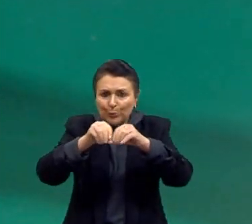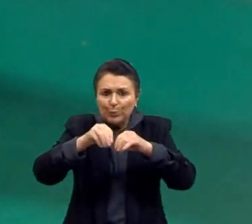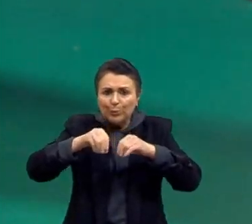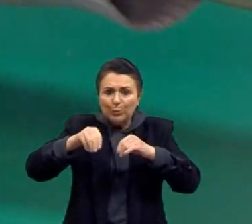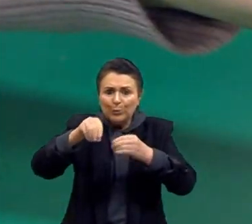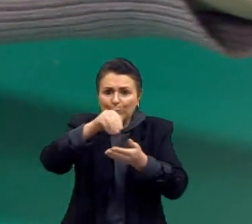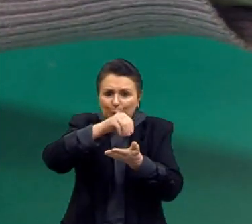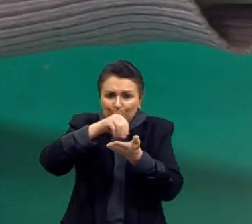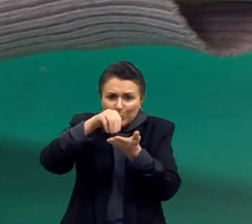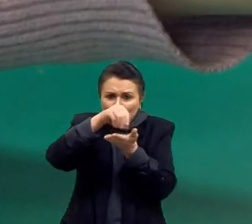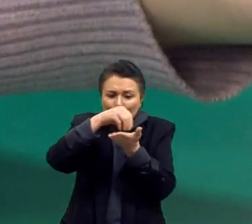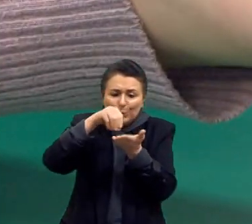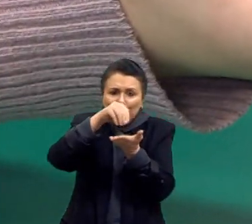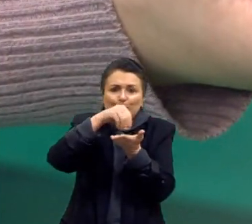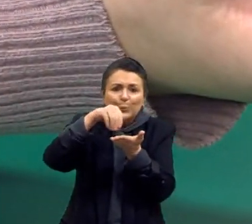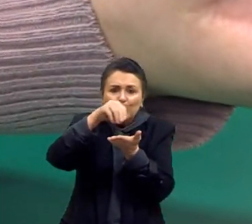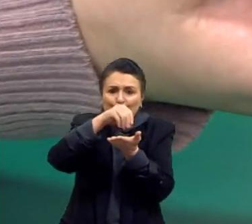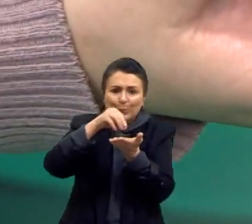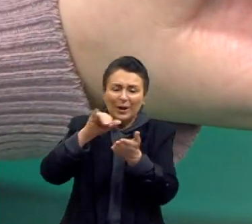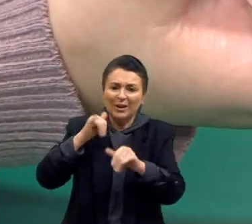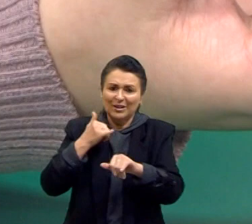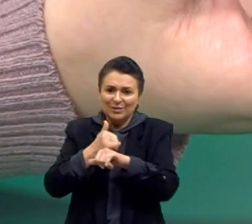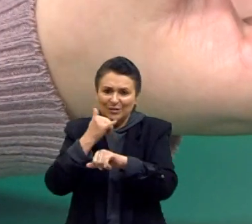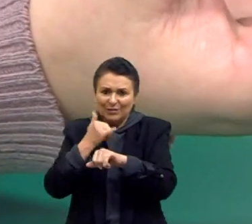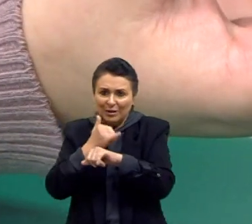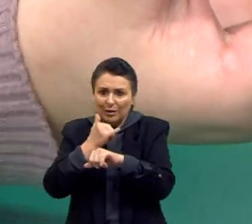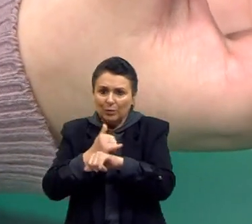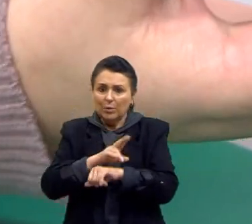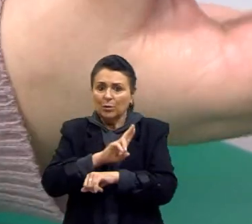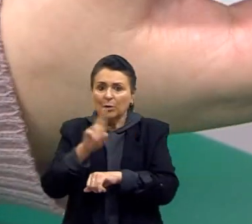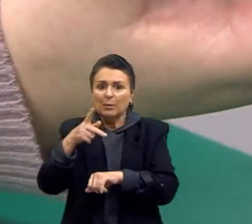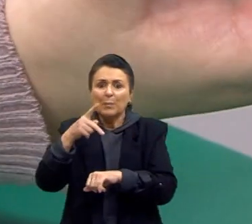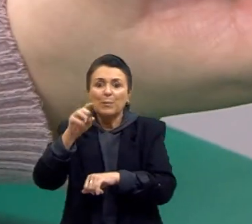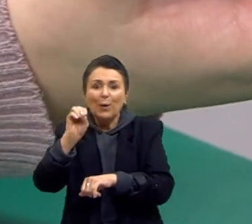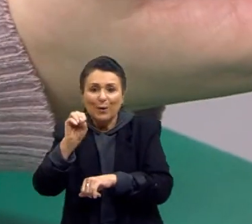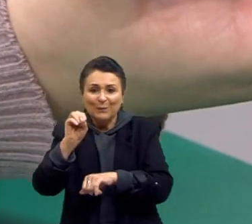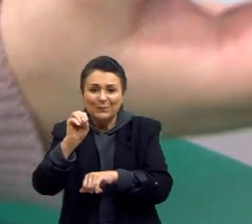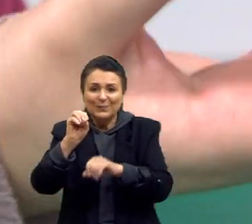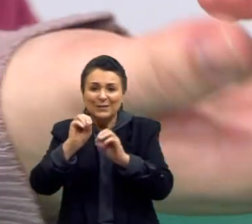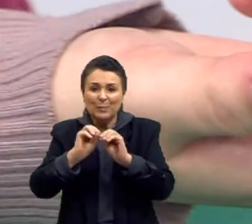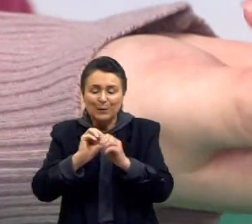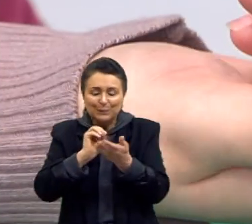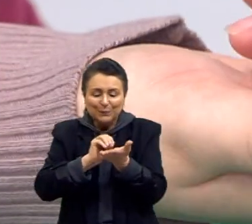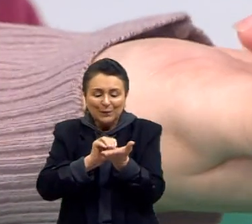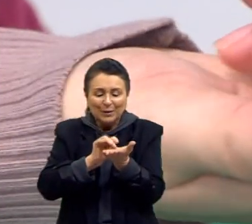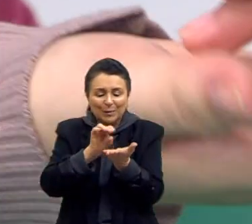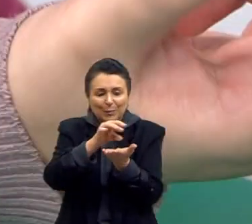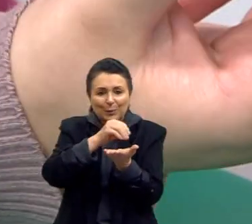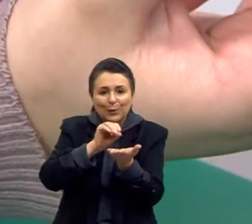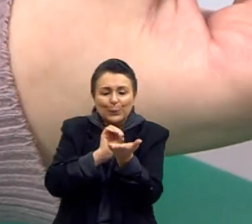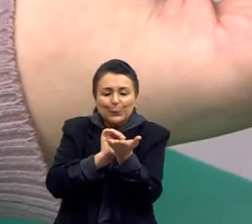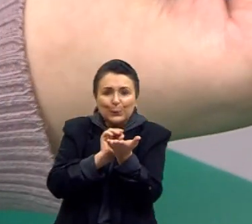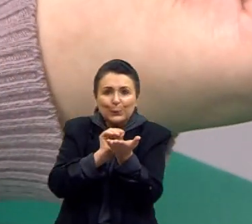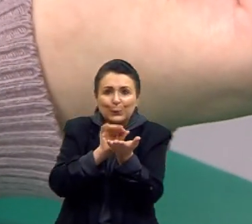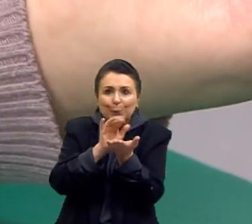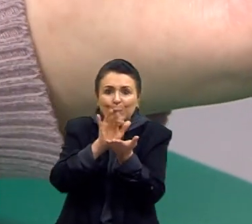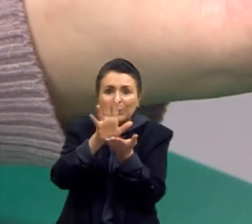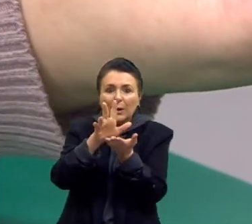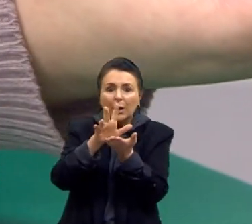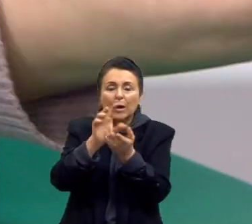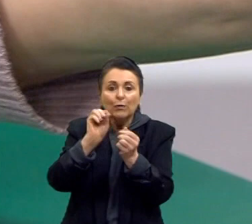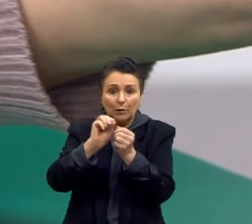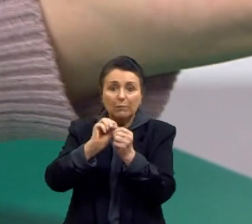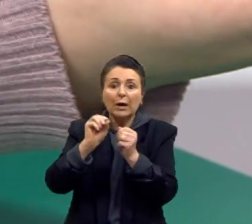seria esse o termo técnico mas é também chamado de pau de Ferro tá esse pó de ferro aqui ele foi